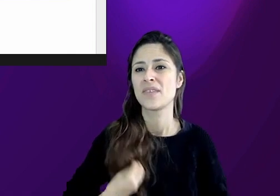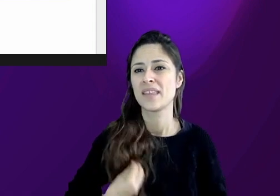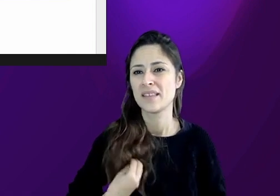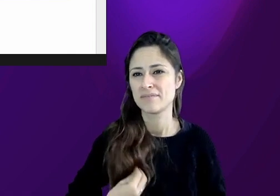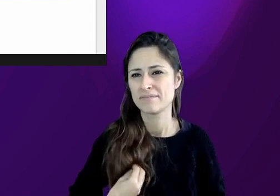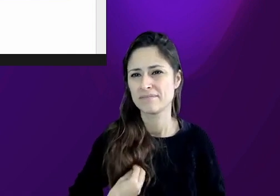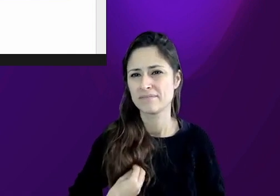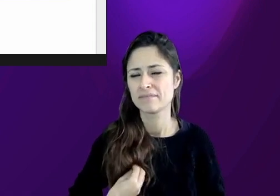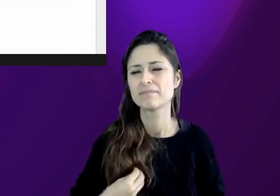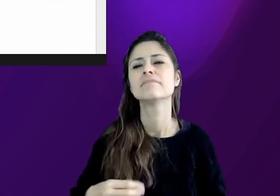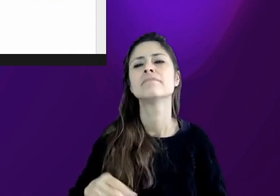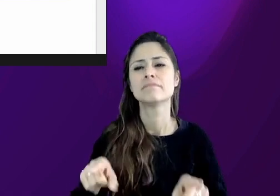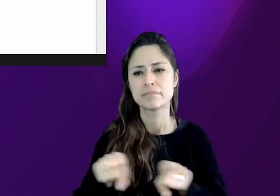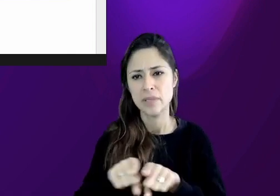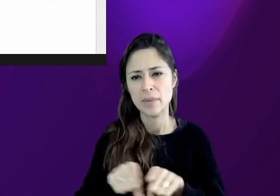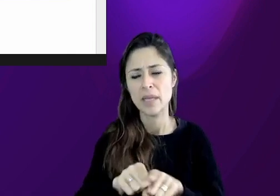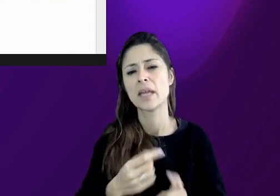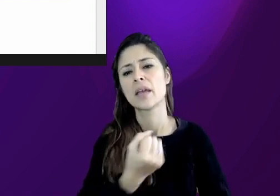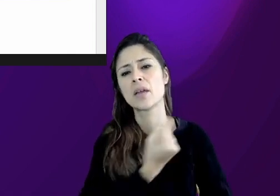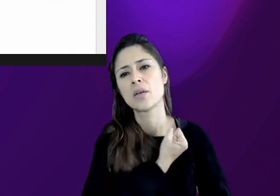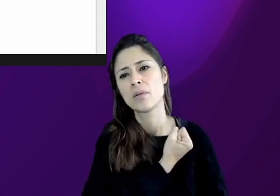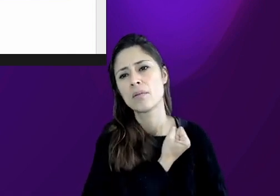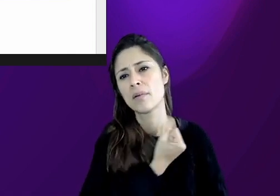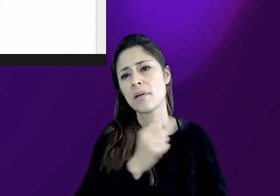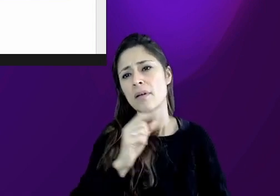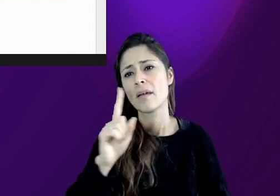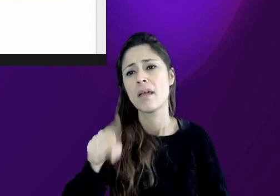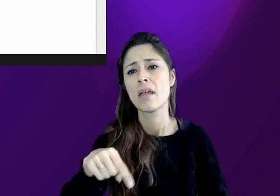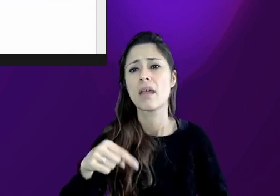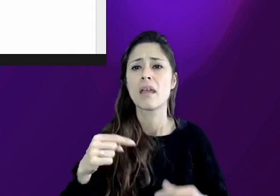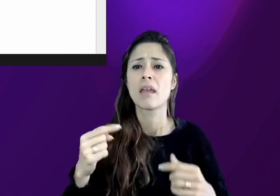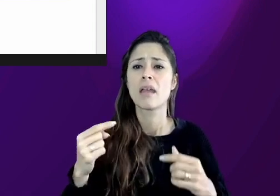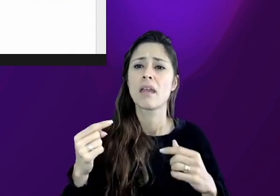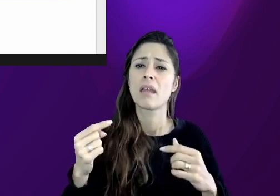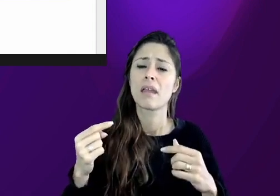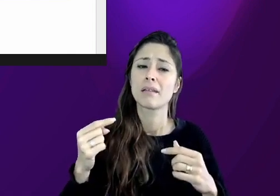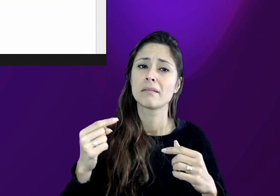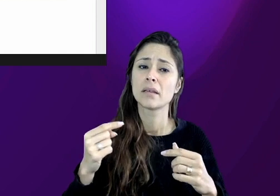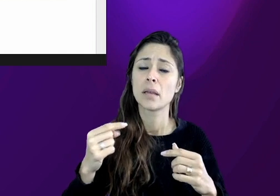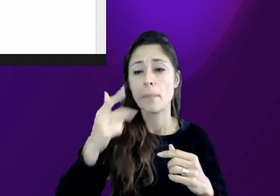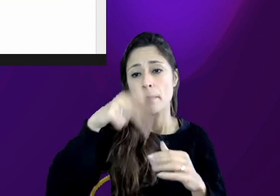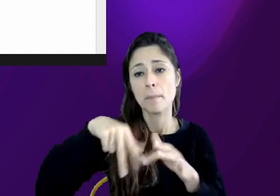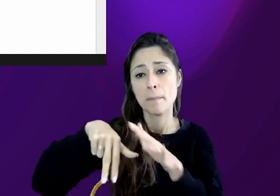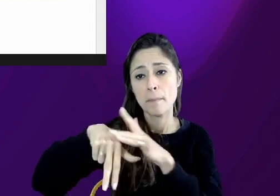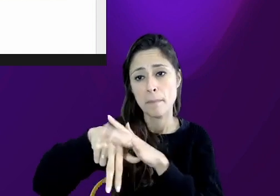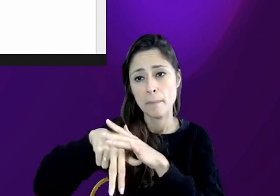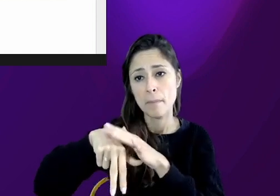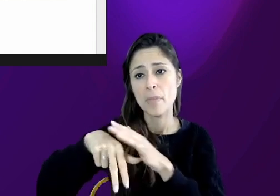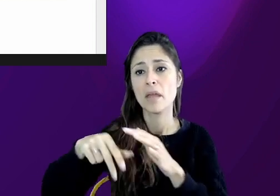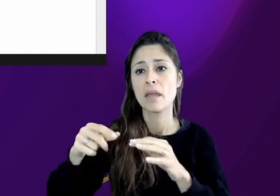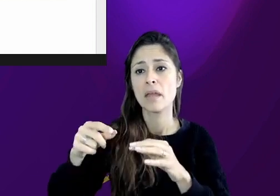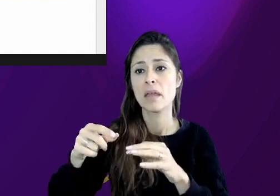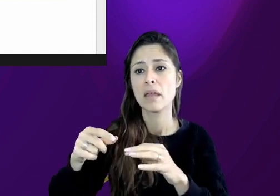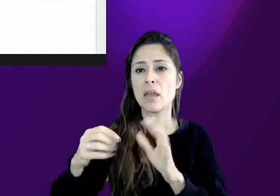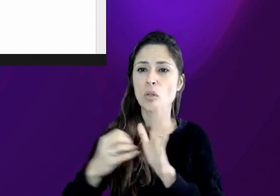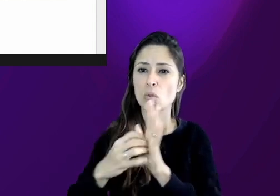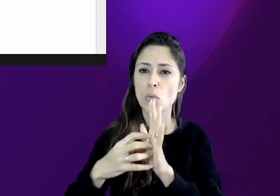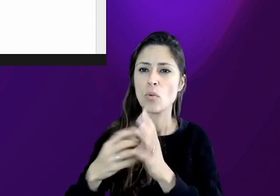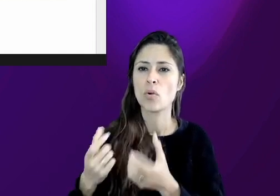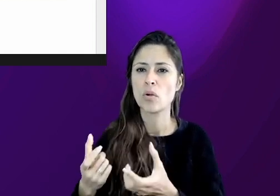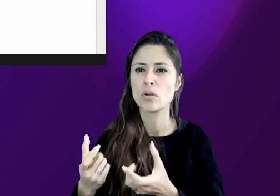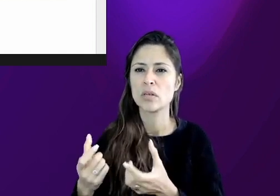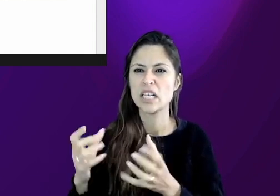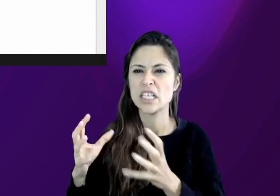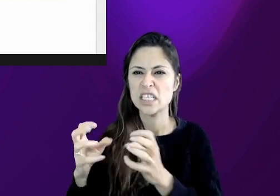de novo, esse número é uma extrapolação daquilo que eu falei, quer dizer, o paciente vem ressecado, faz exame de imagem,